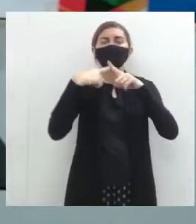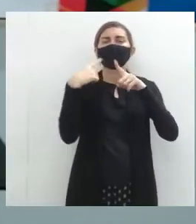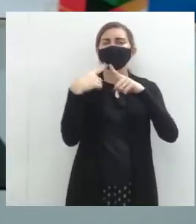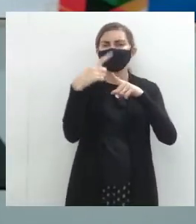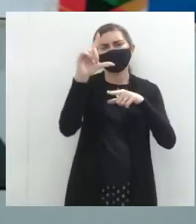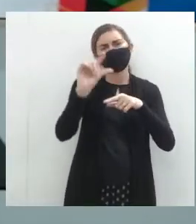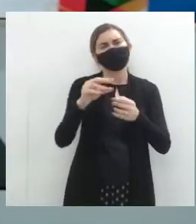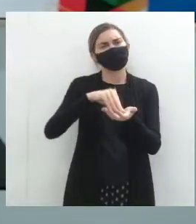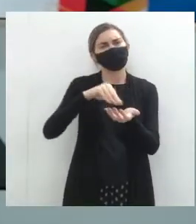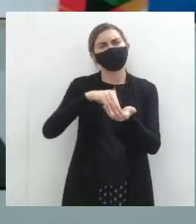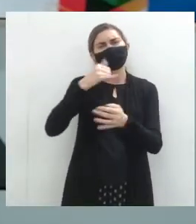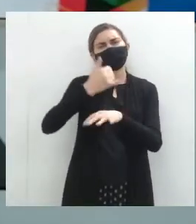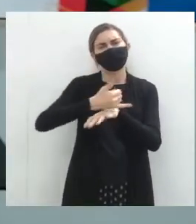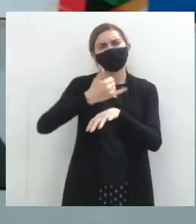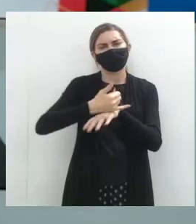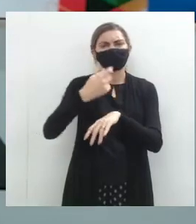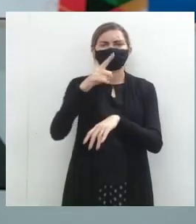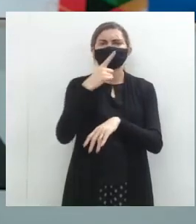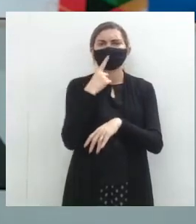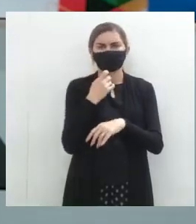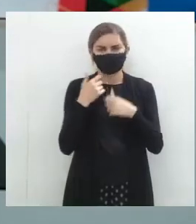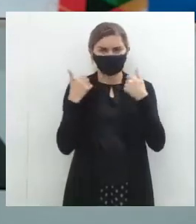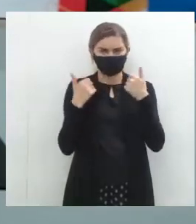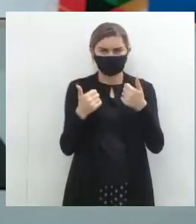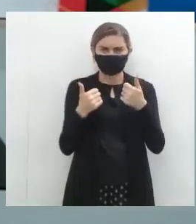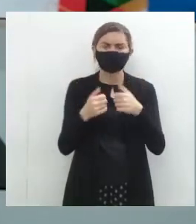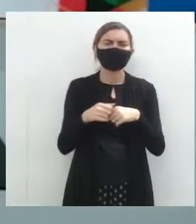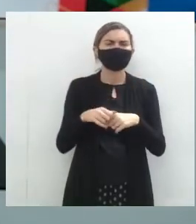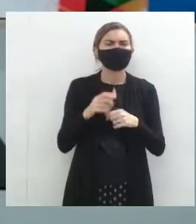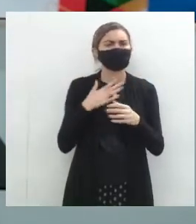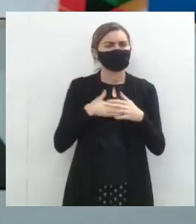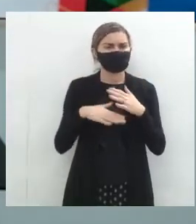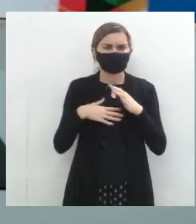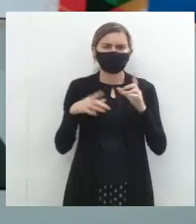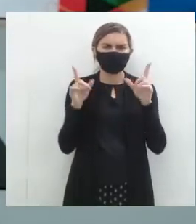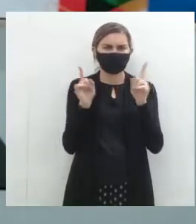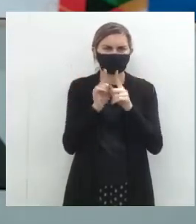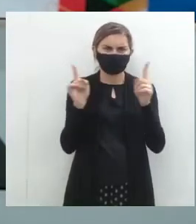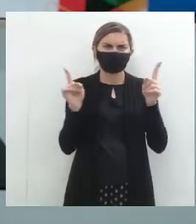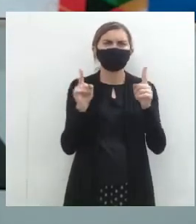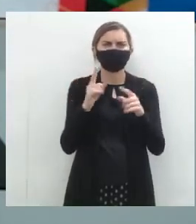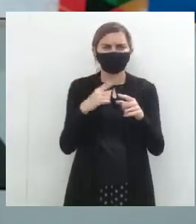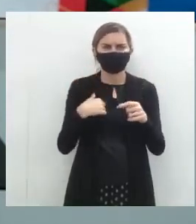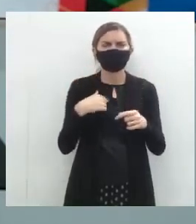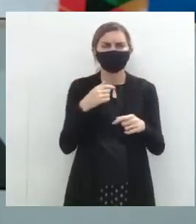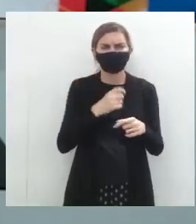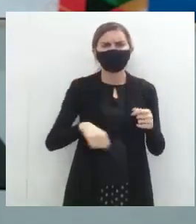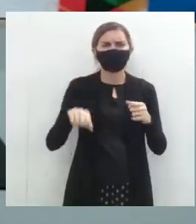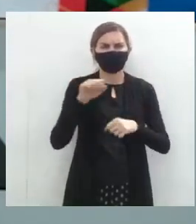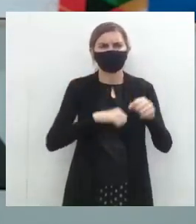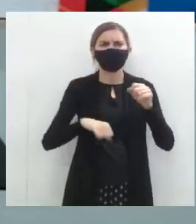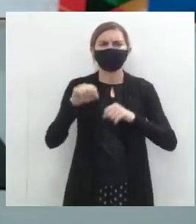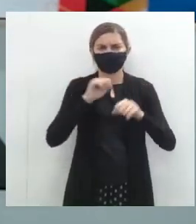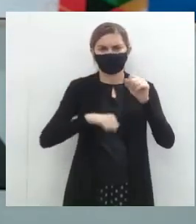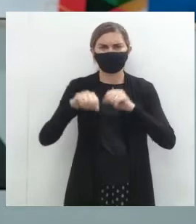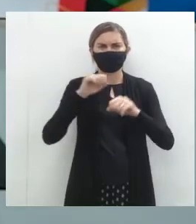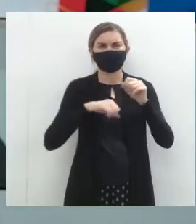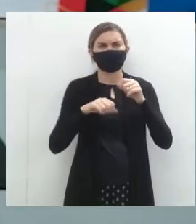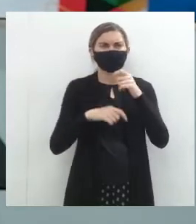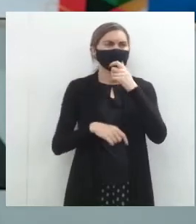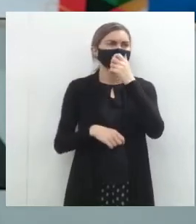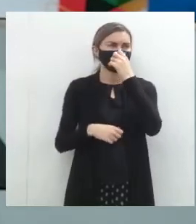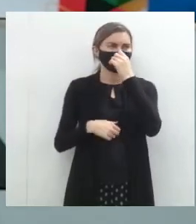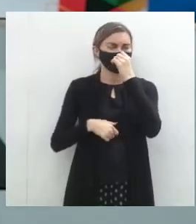tendo uma deficiência de ferro. Beleza? Tranquilo? Por enquanto que tu tá tirando um print aí para pegar essas coisas aqui da televisão, eu vou apagar aqui o